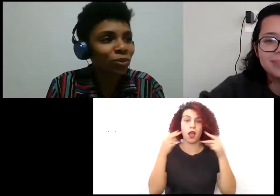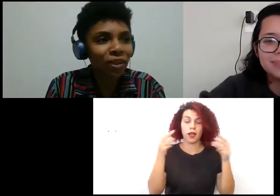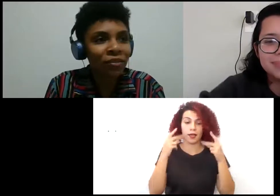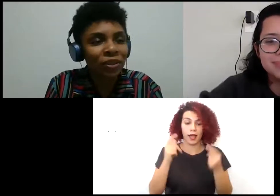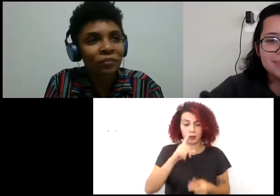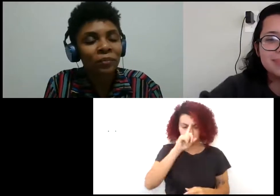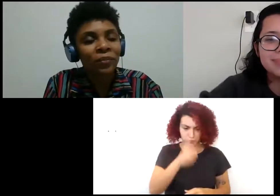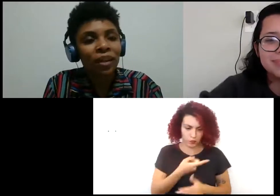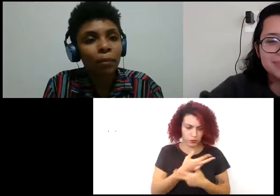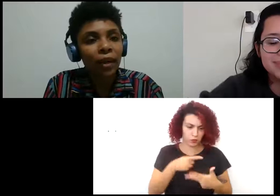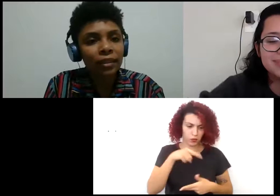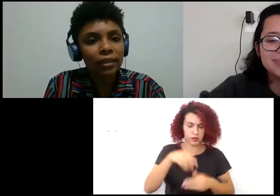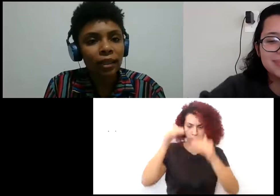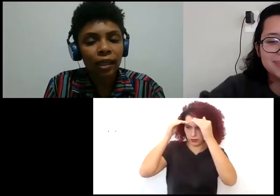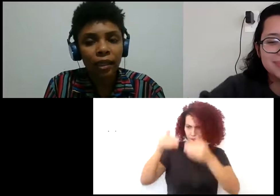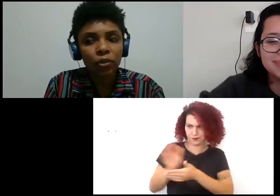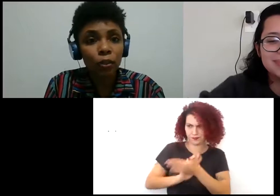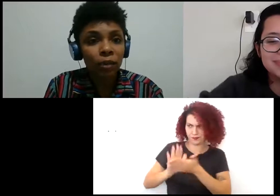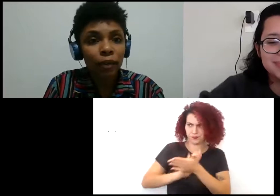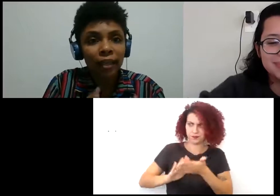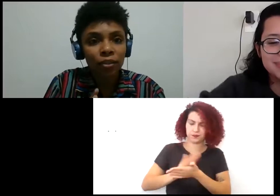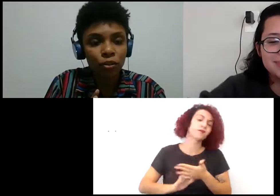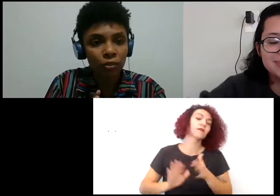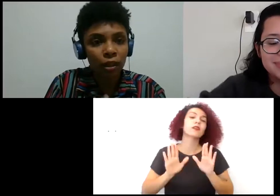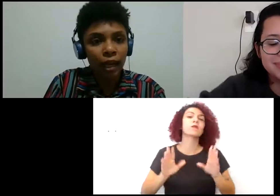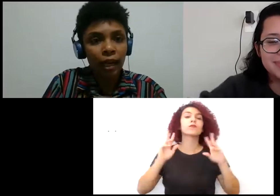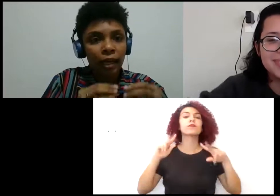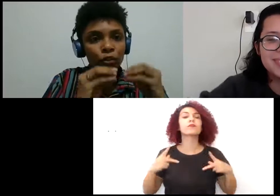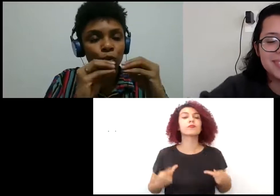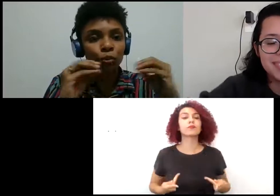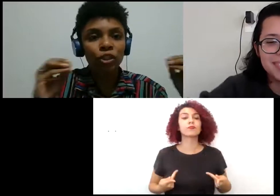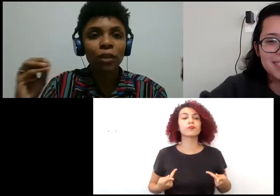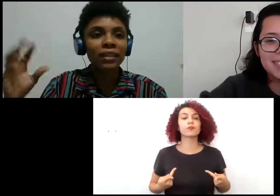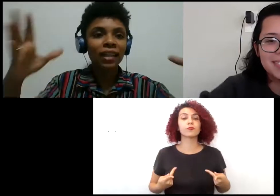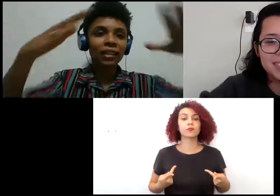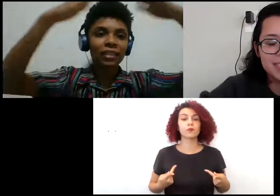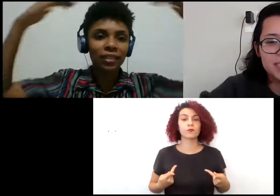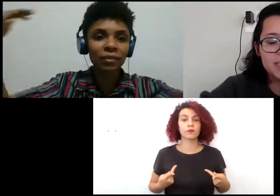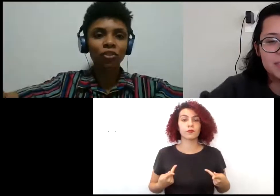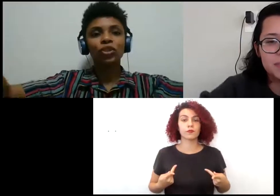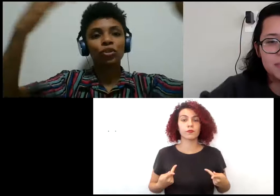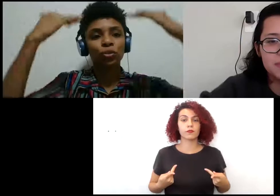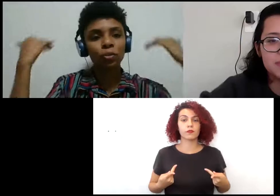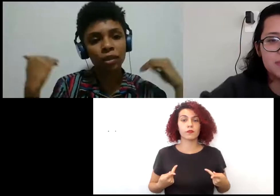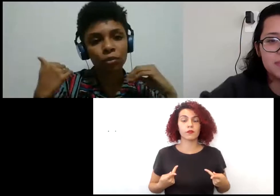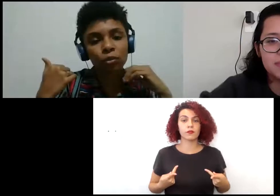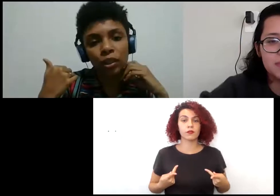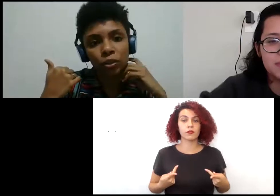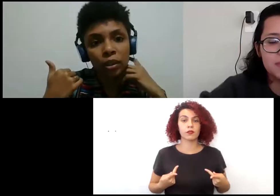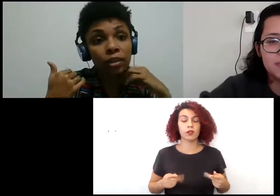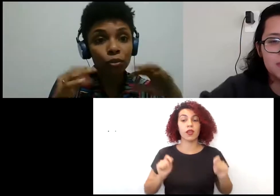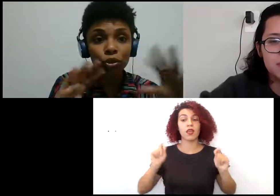domesticado não nunca vi mas é o ser humano é isso a estrutura gemas que é que tá em cima disso